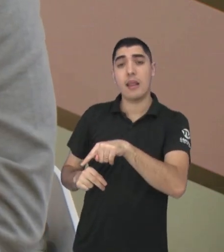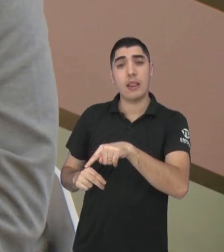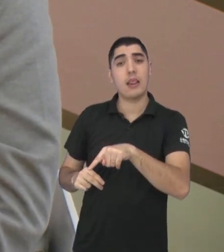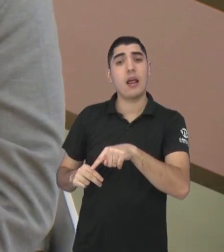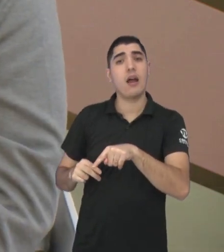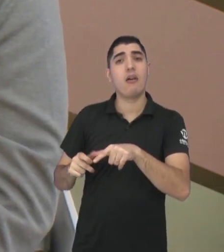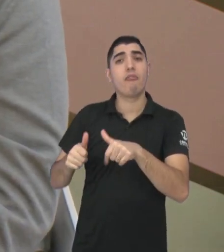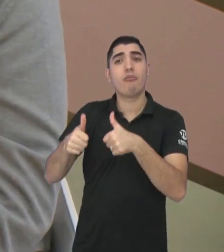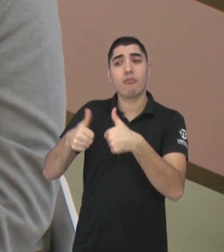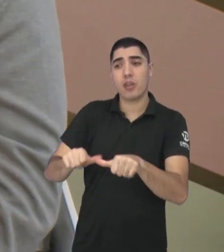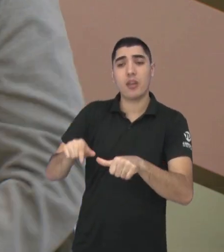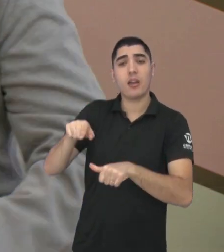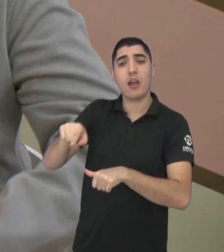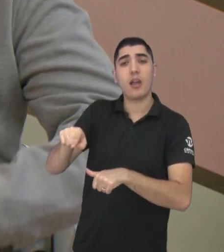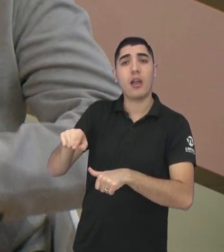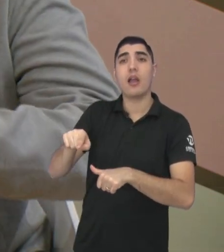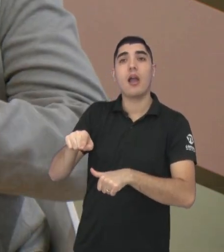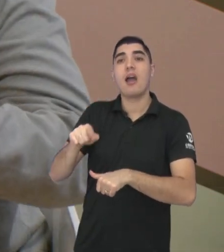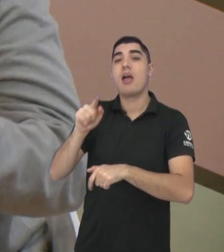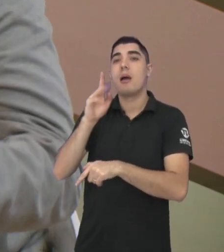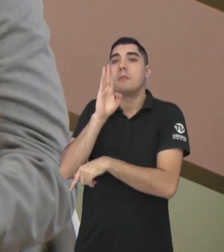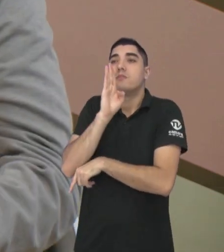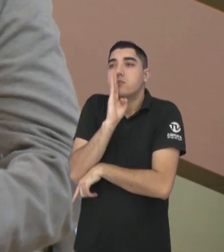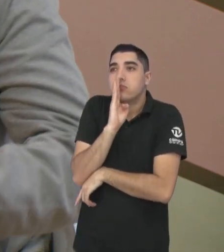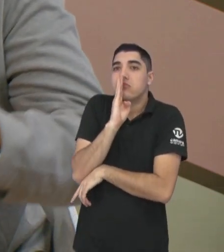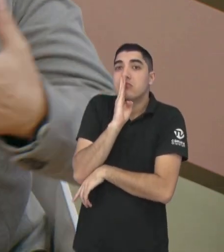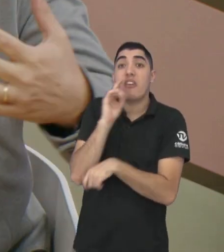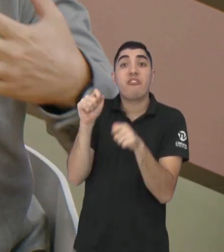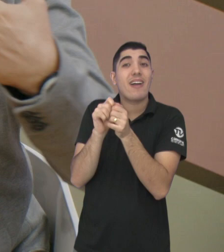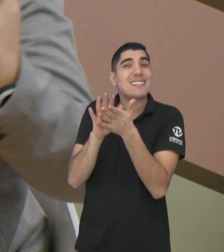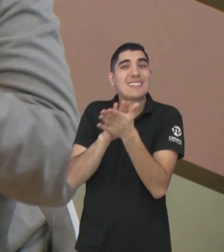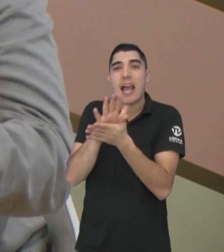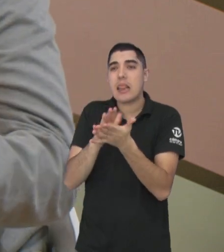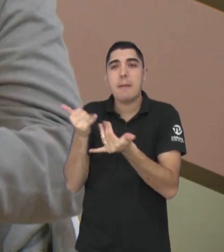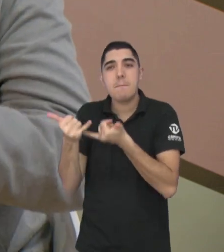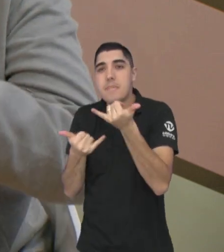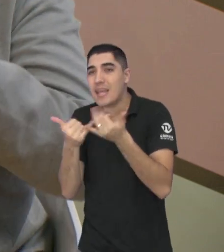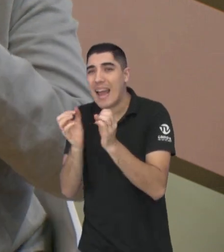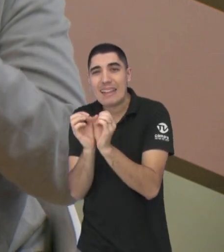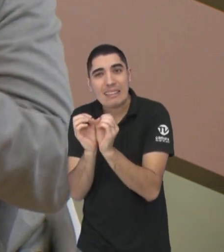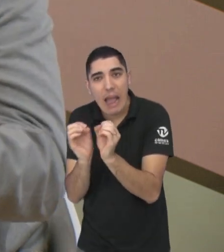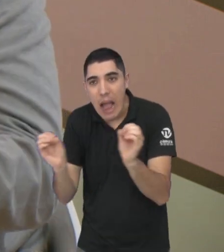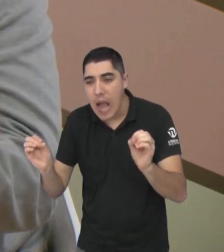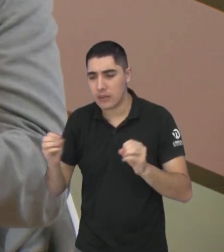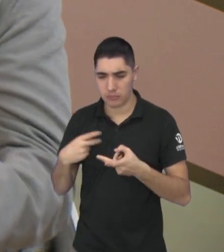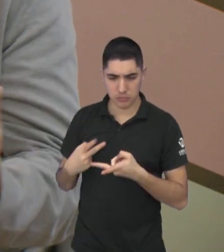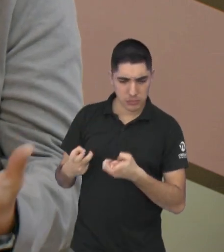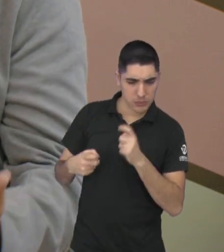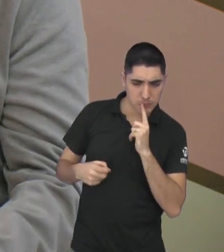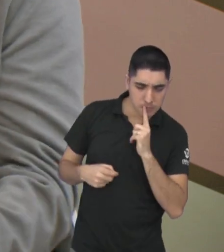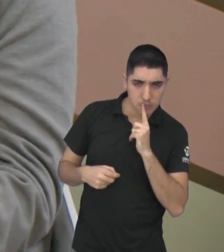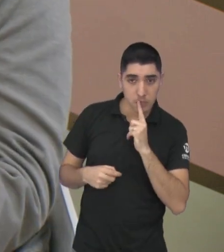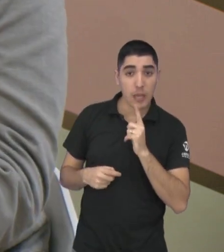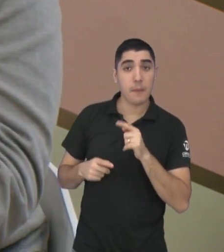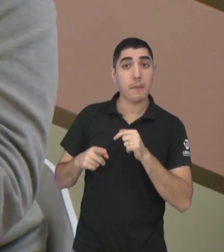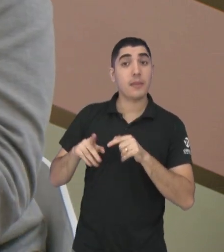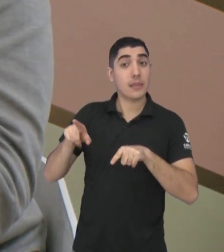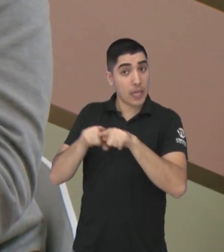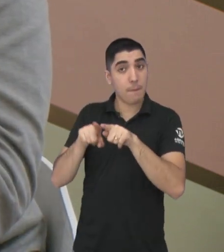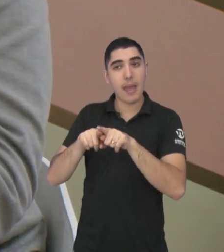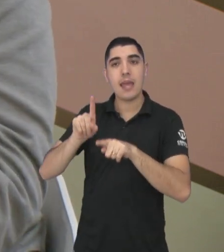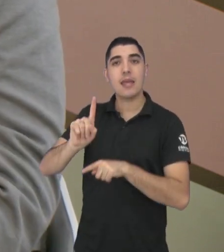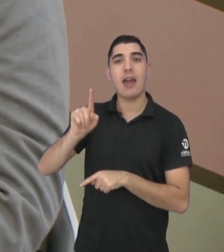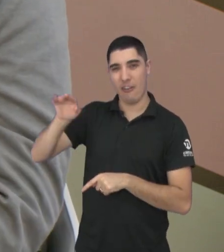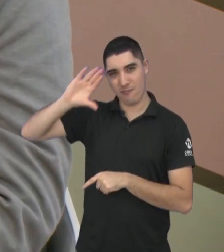prostrada e não consegue ter uma atitude de brincadeiras e não está brincando, mesmo na hora que cede